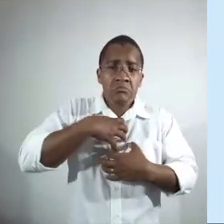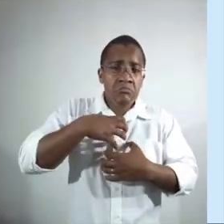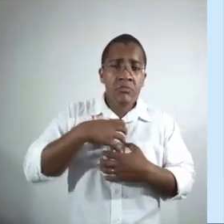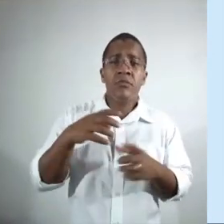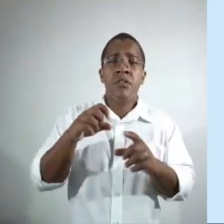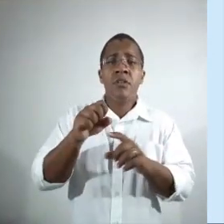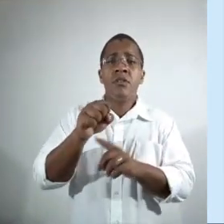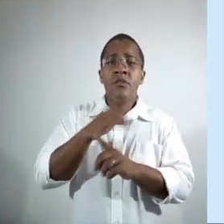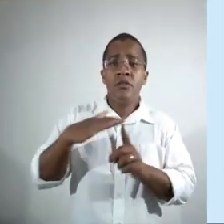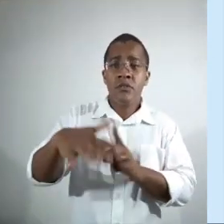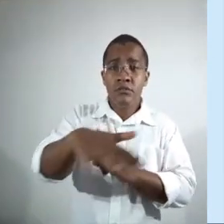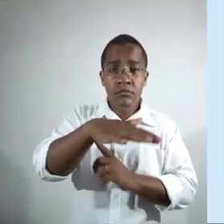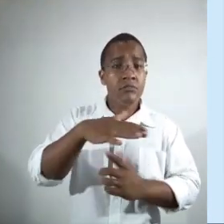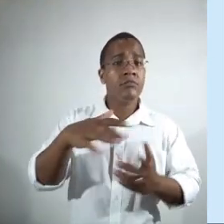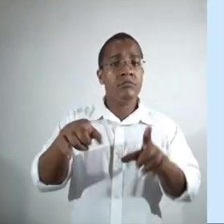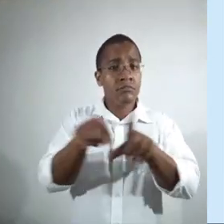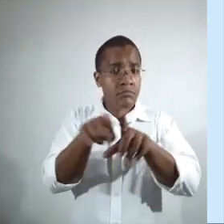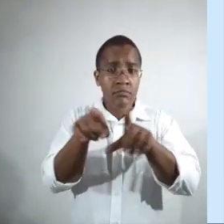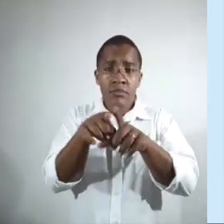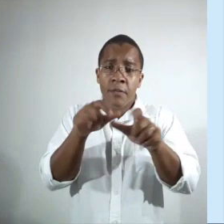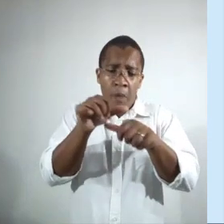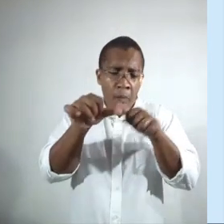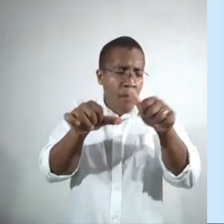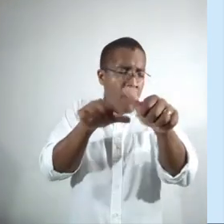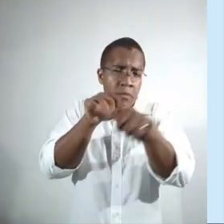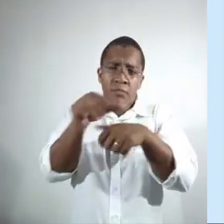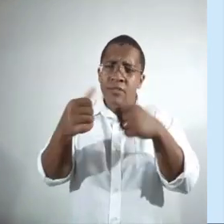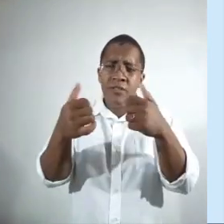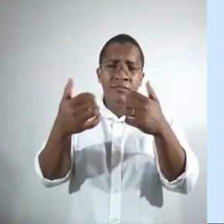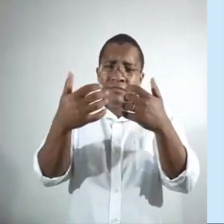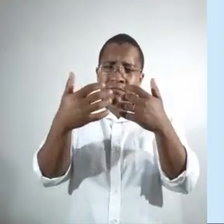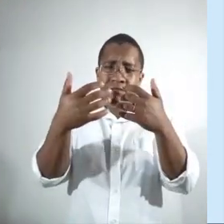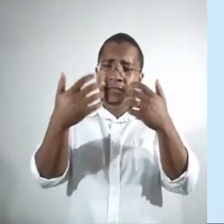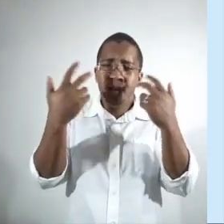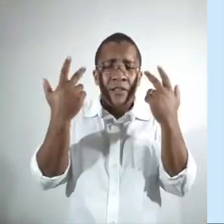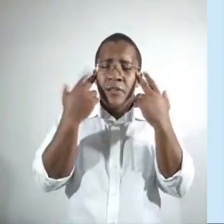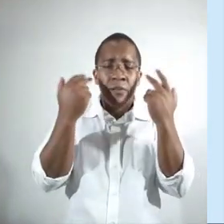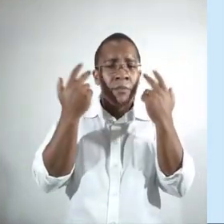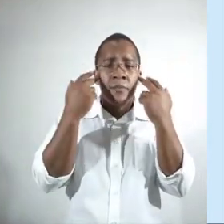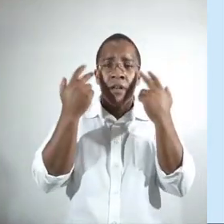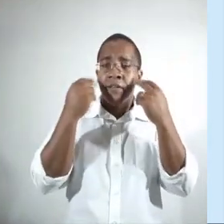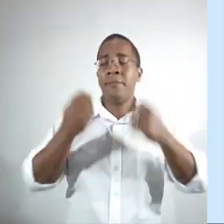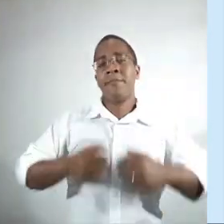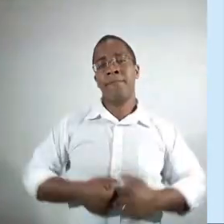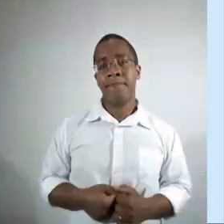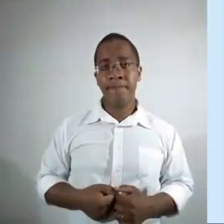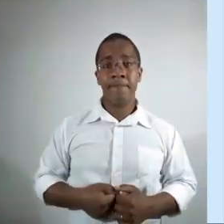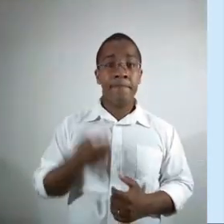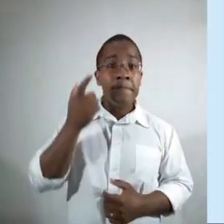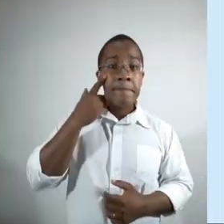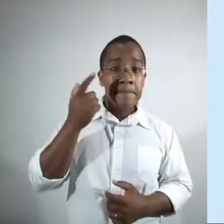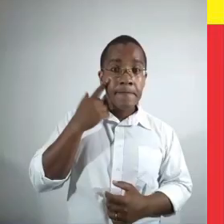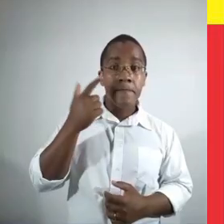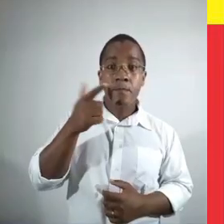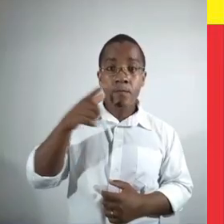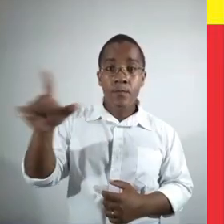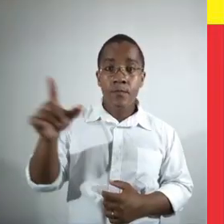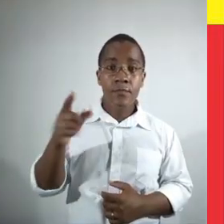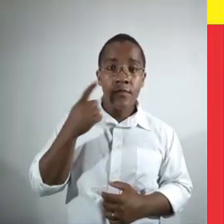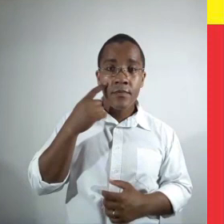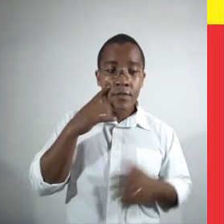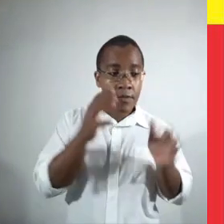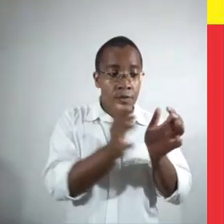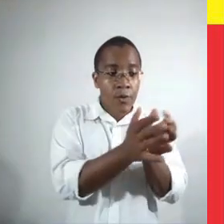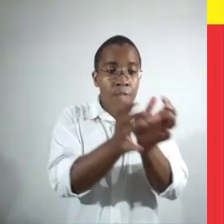emocionais, sociais, entendeu? E isto é normal. Então vejam aí na nossa próxima imagem, tribos